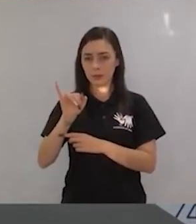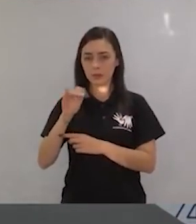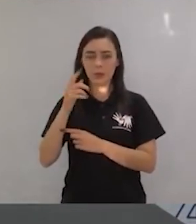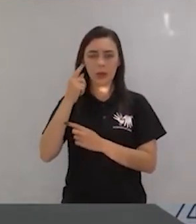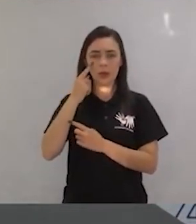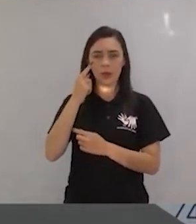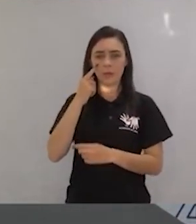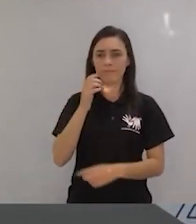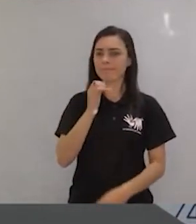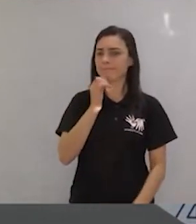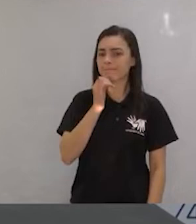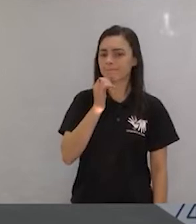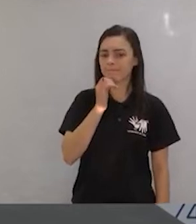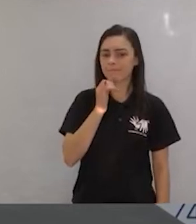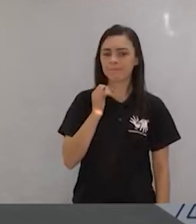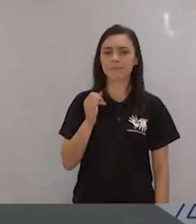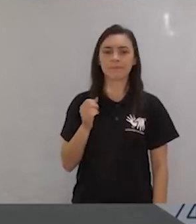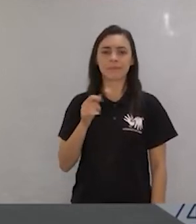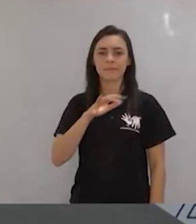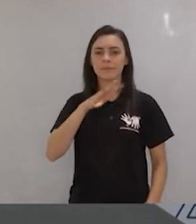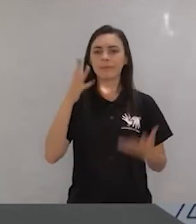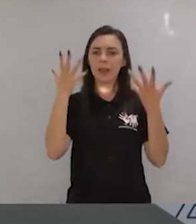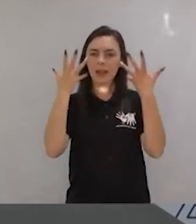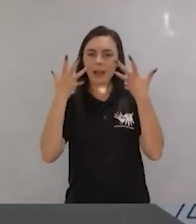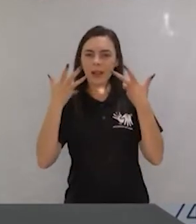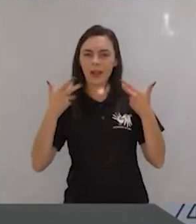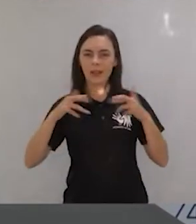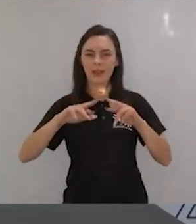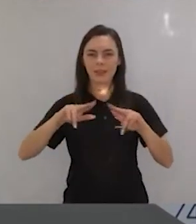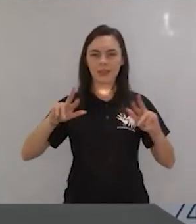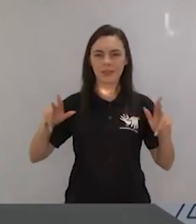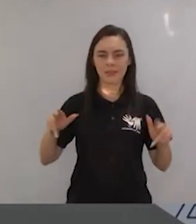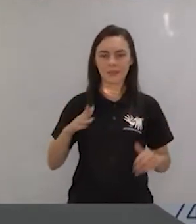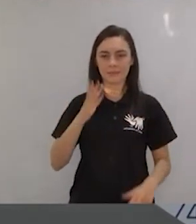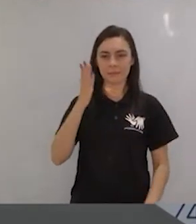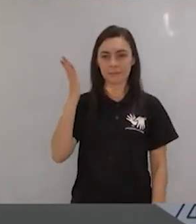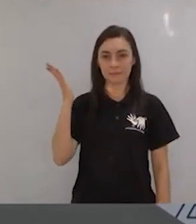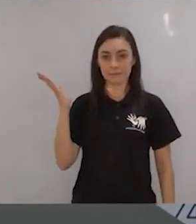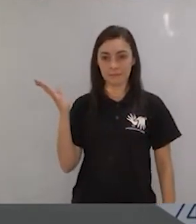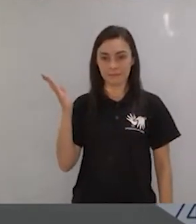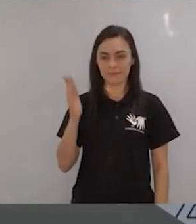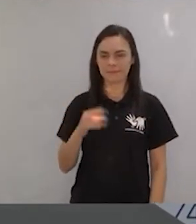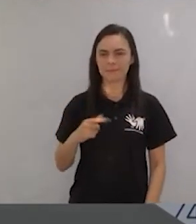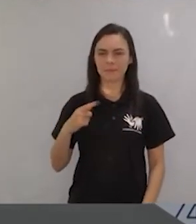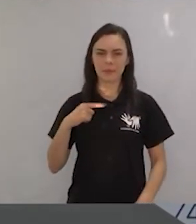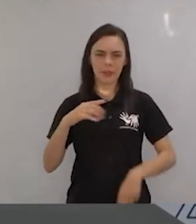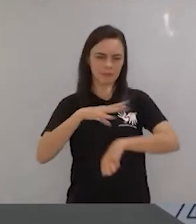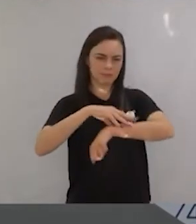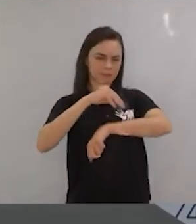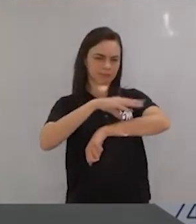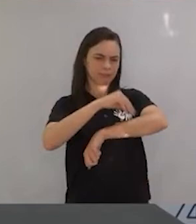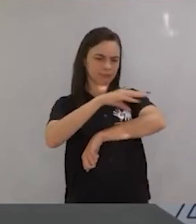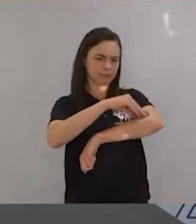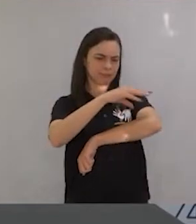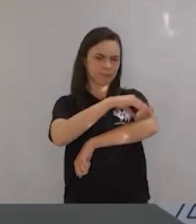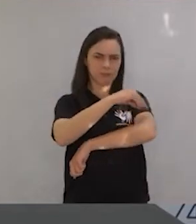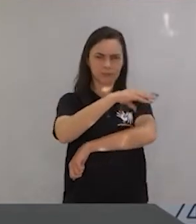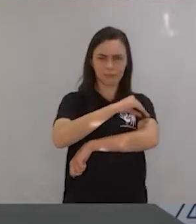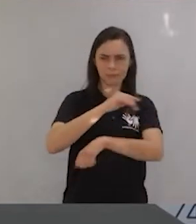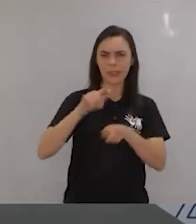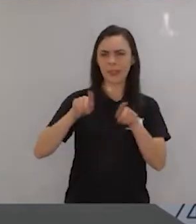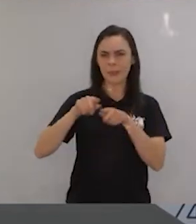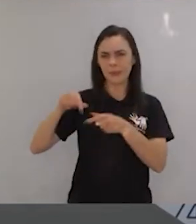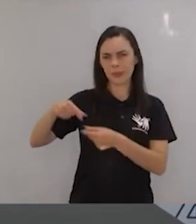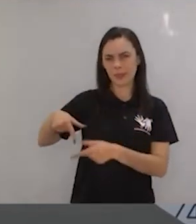lá o que que é um quati. É esse animal aqui. E ele é peludinho e tem o rabo